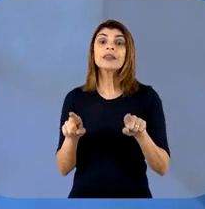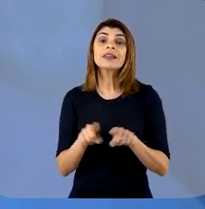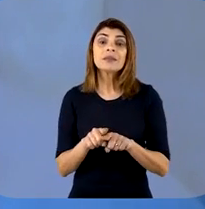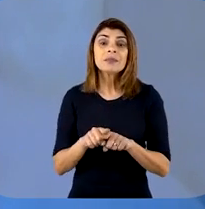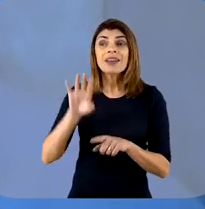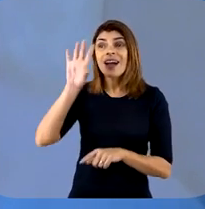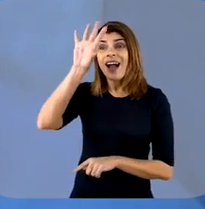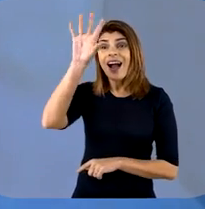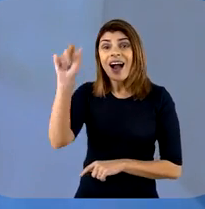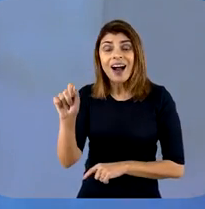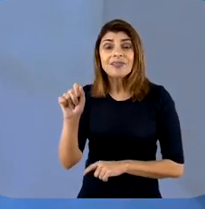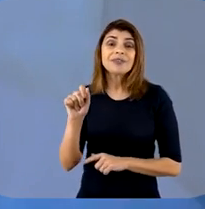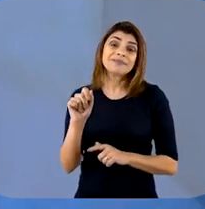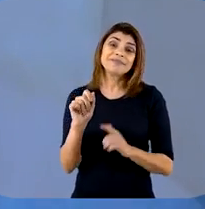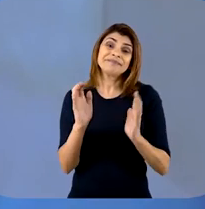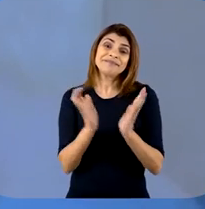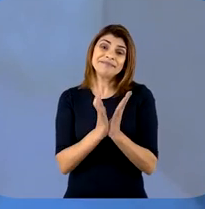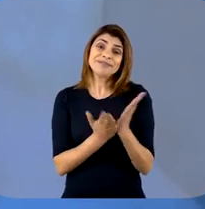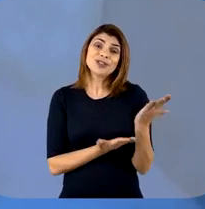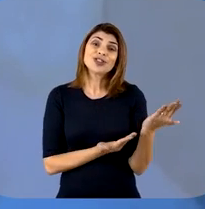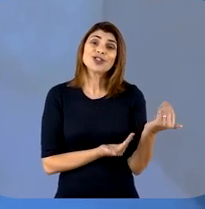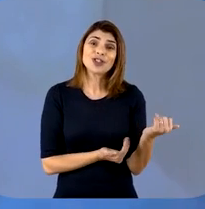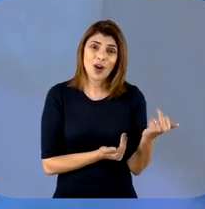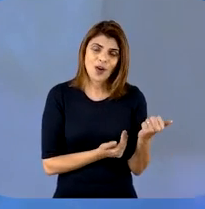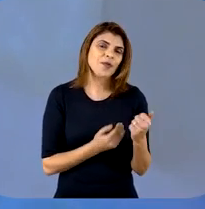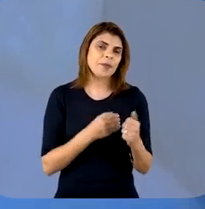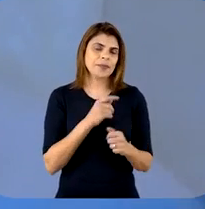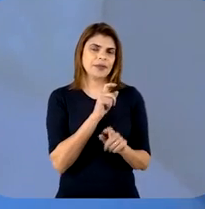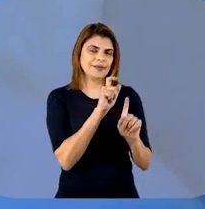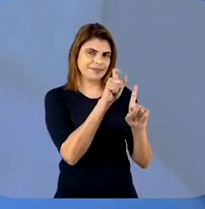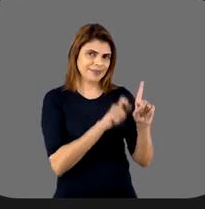uma população jovem. Aí o Maurício pode me ajudar